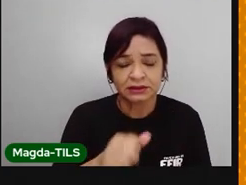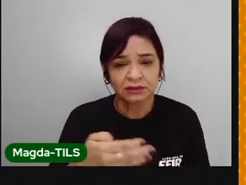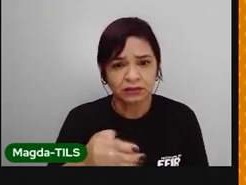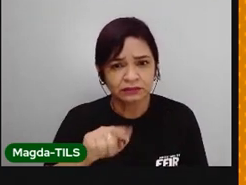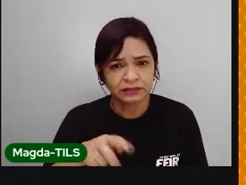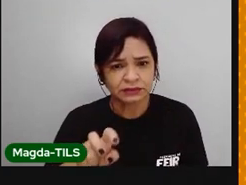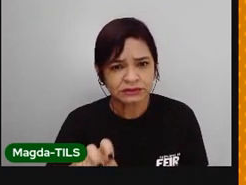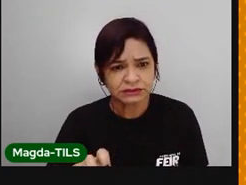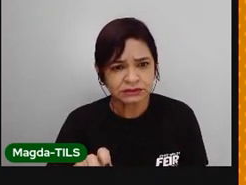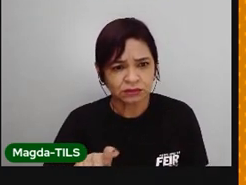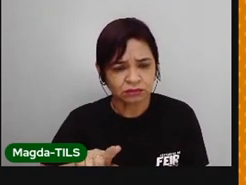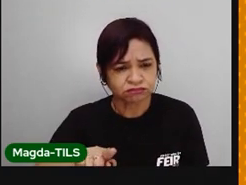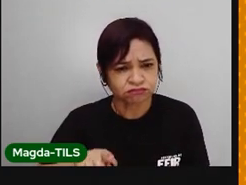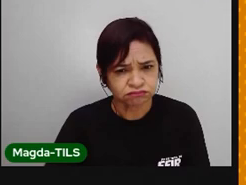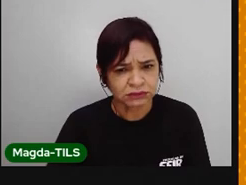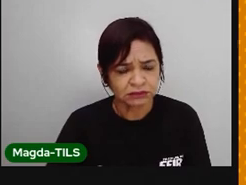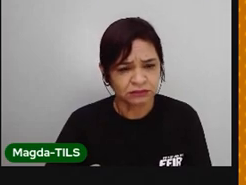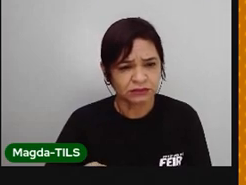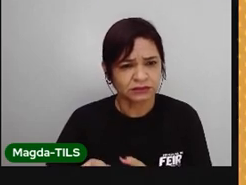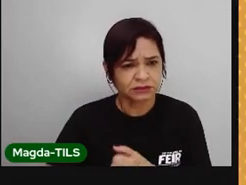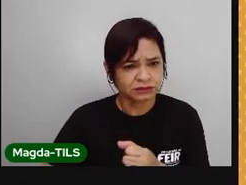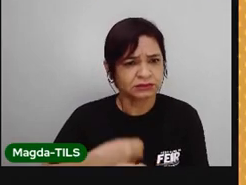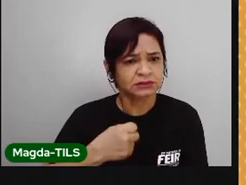anos. Isso daí é importante que vocês se lembrem.